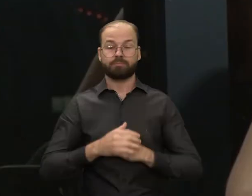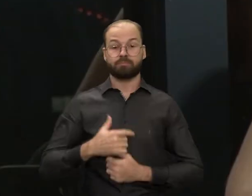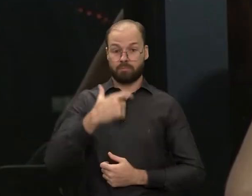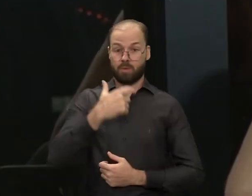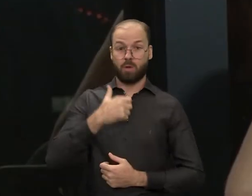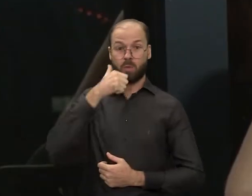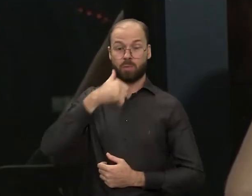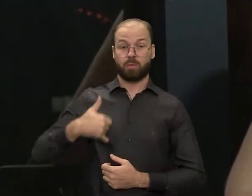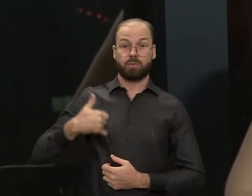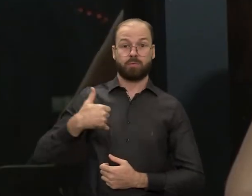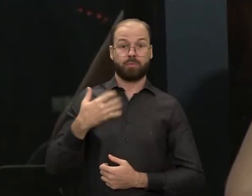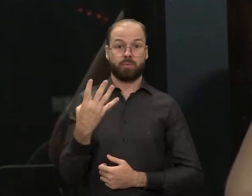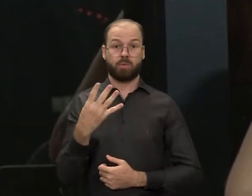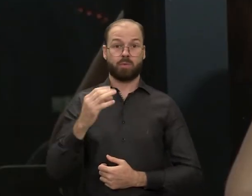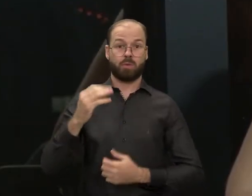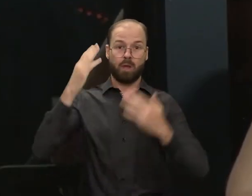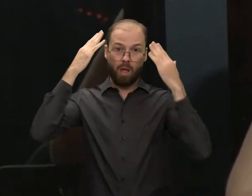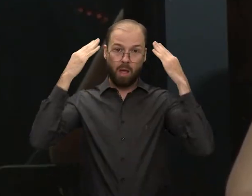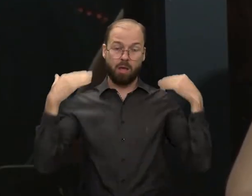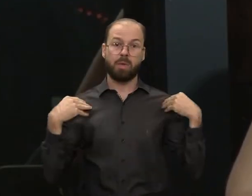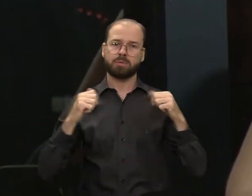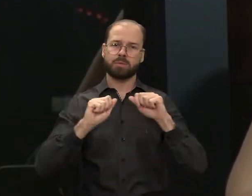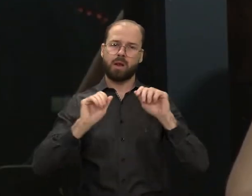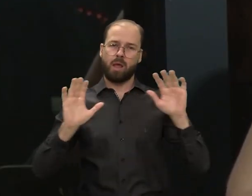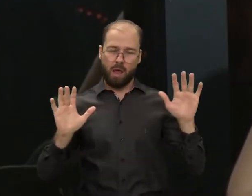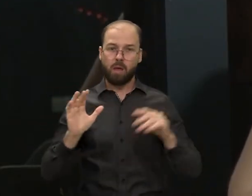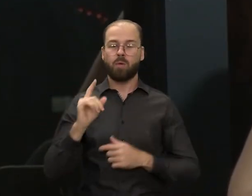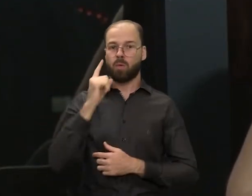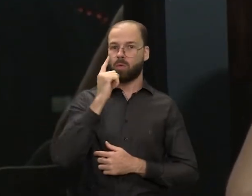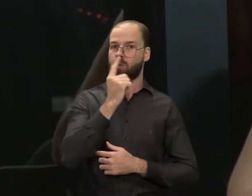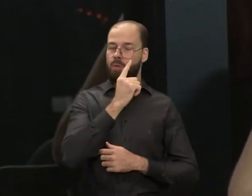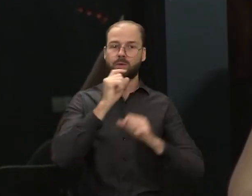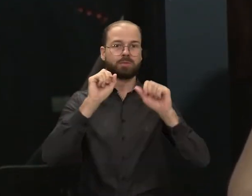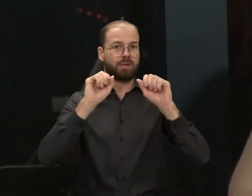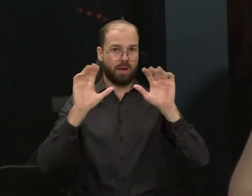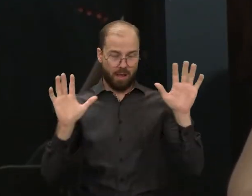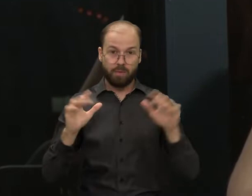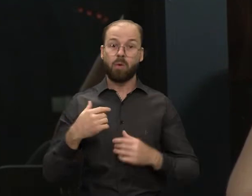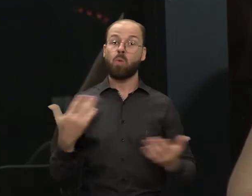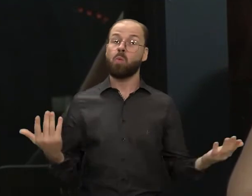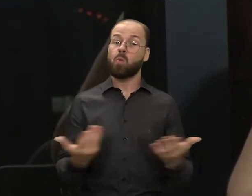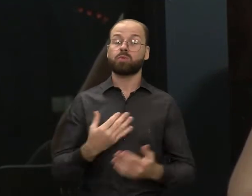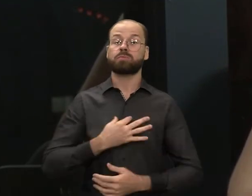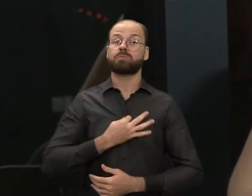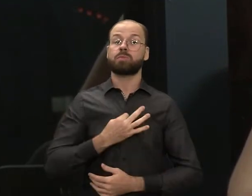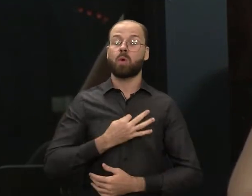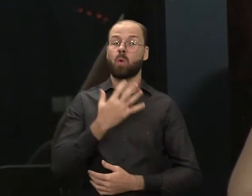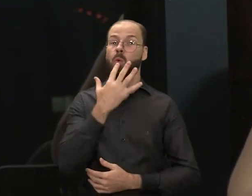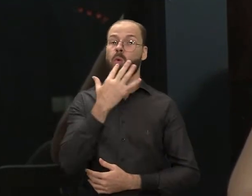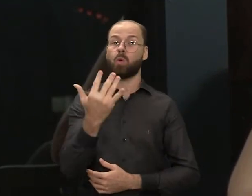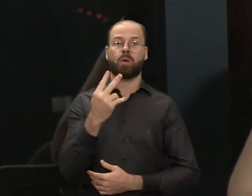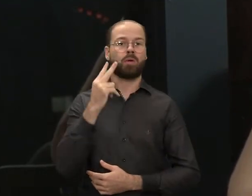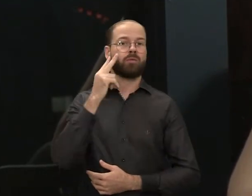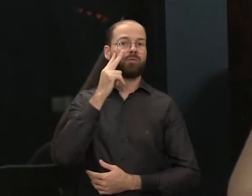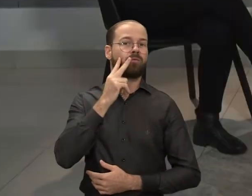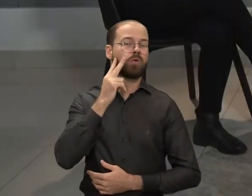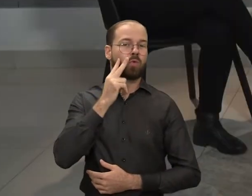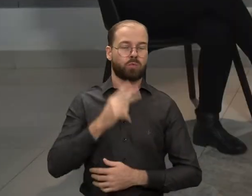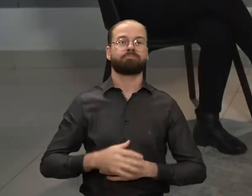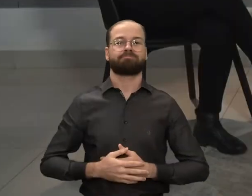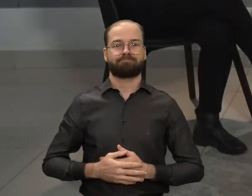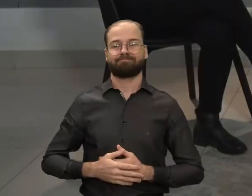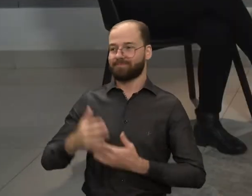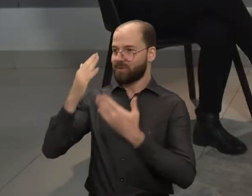40 anos, com cabelo claro, olhos claros, e hoje eu visto uma blusa da cor vinho.